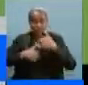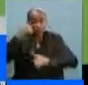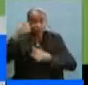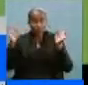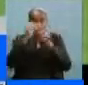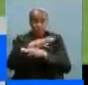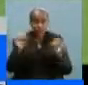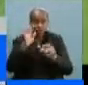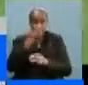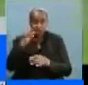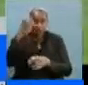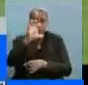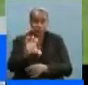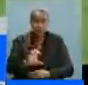africano das nações